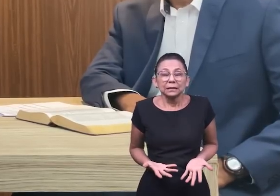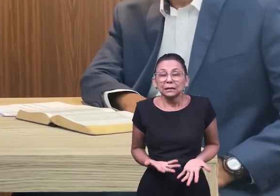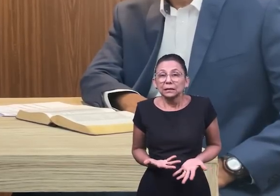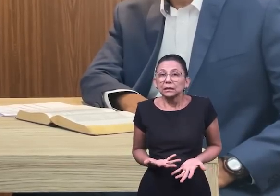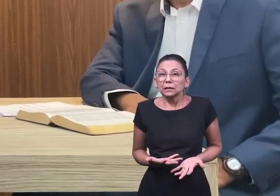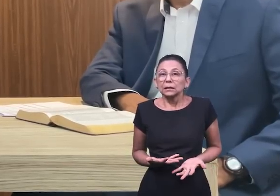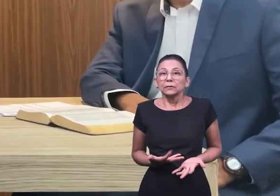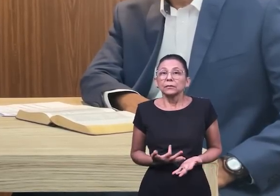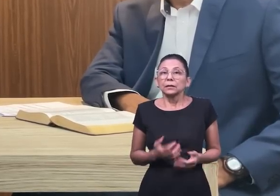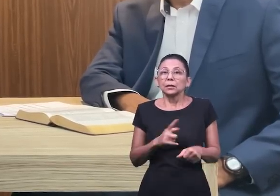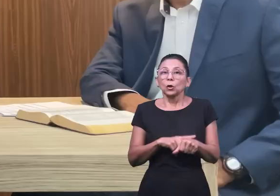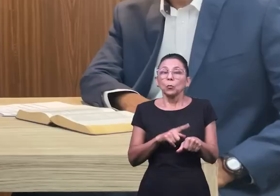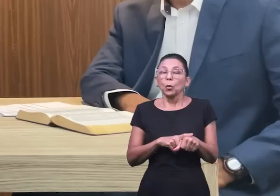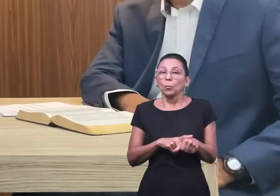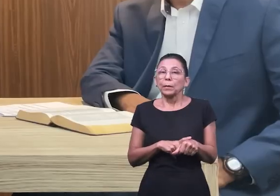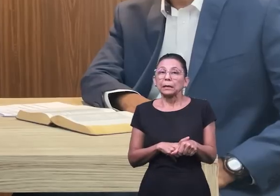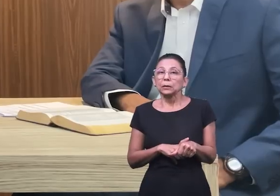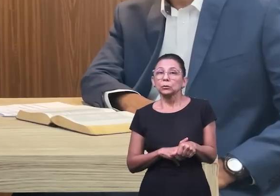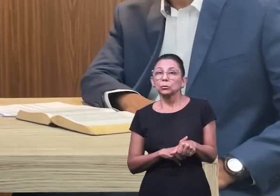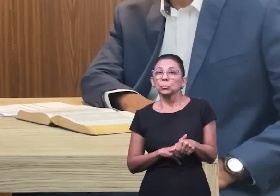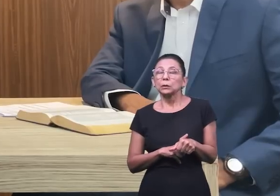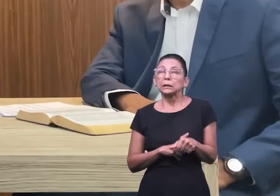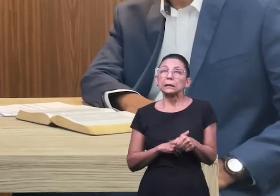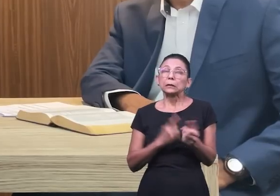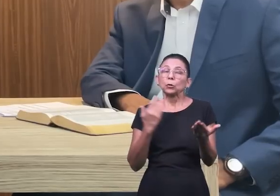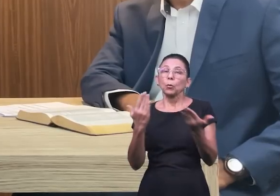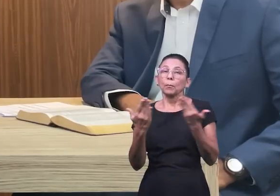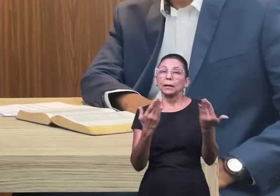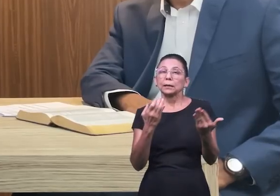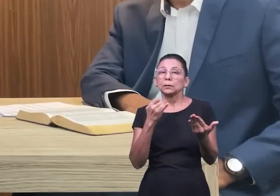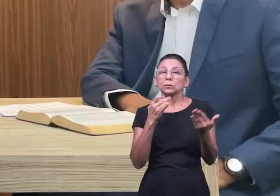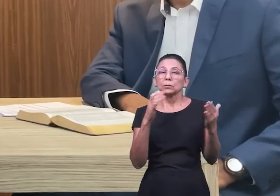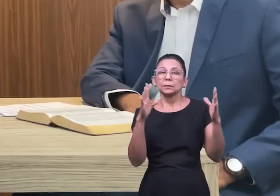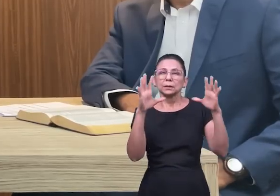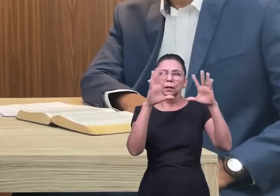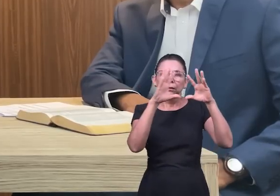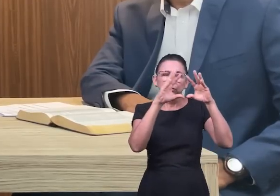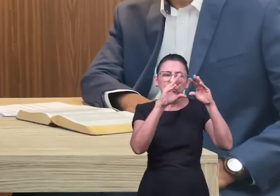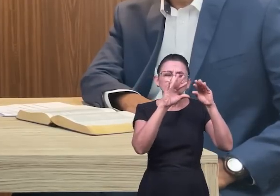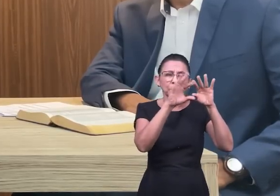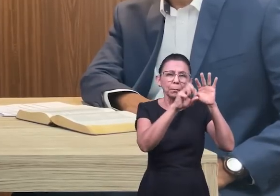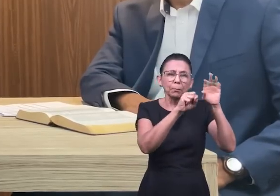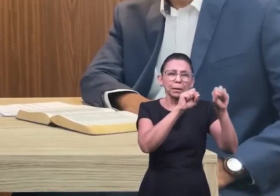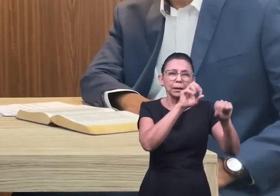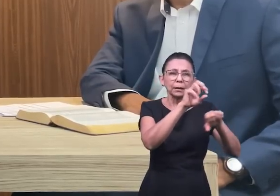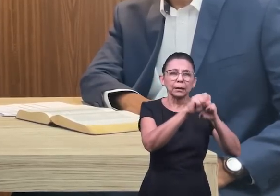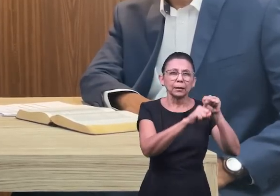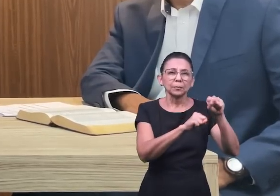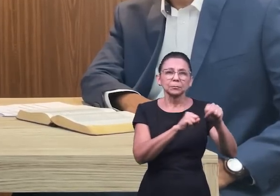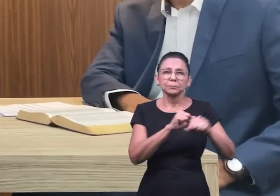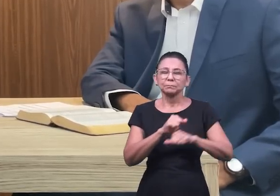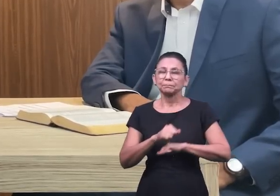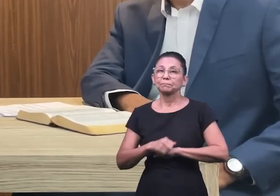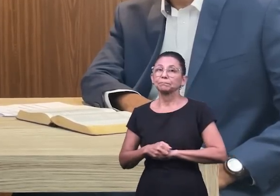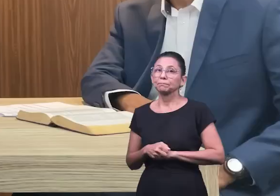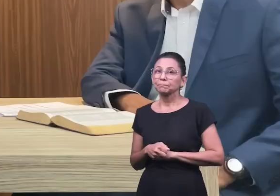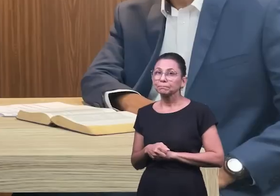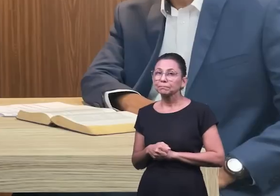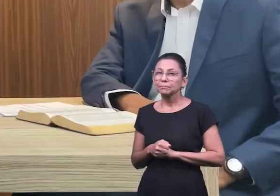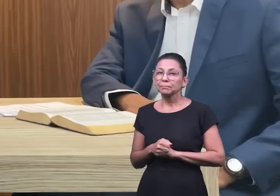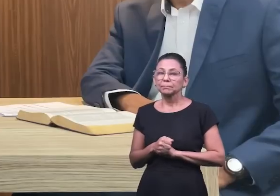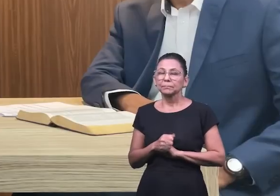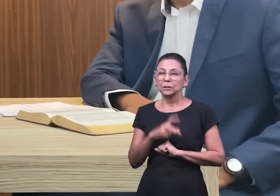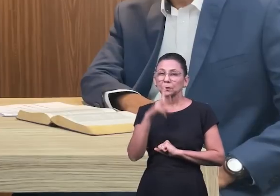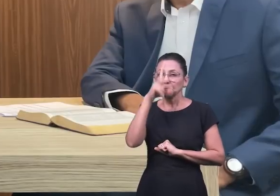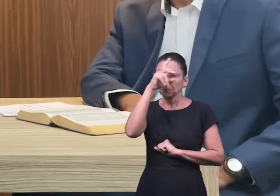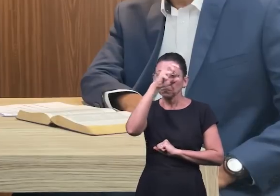muito ousado, que o momento é muito difícil, onde vai chegar um tempo que nós vamos palpar essas trevas, onde